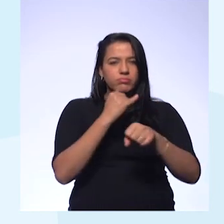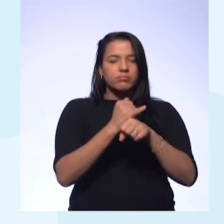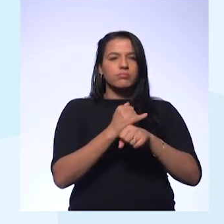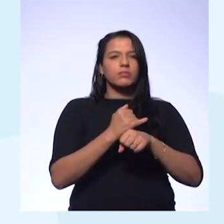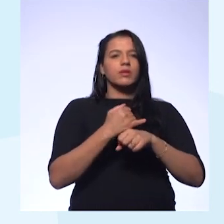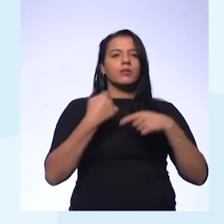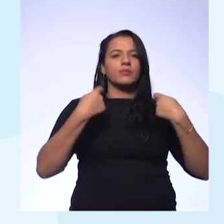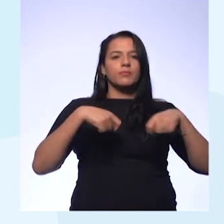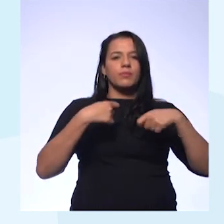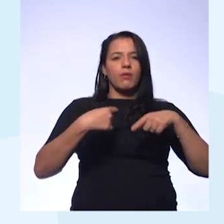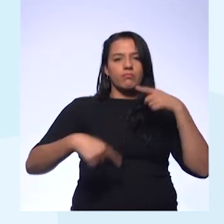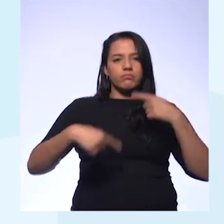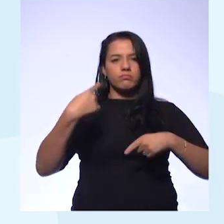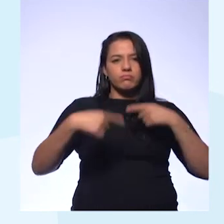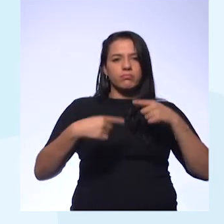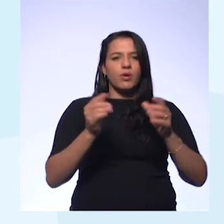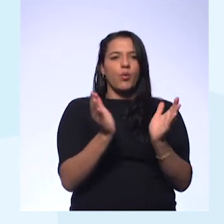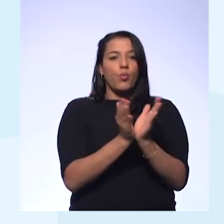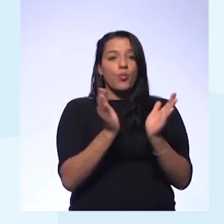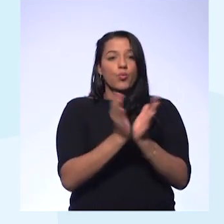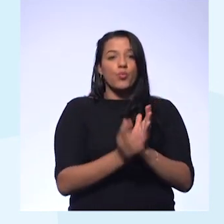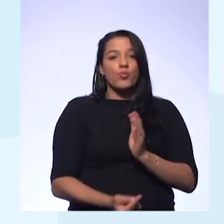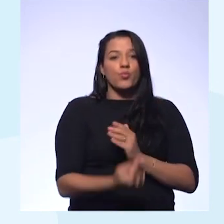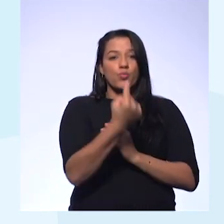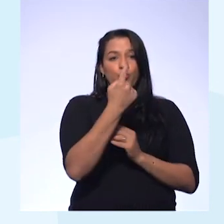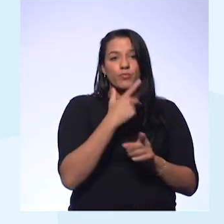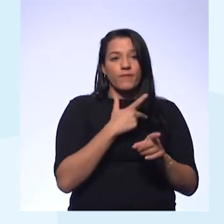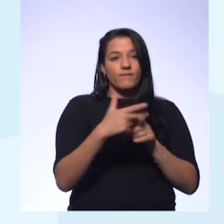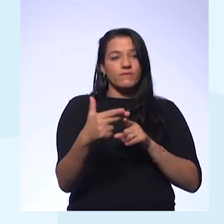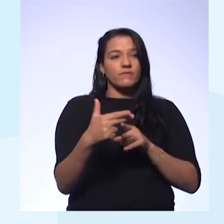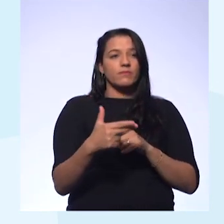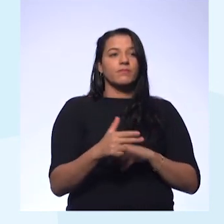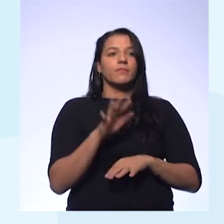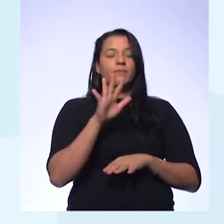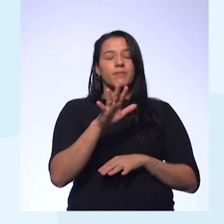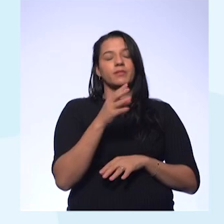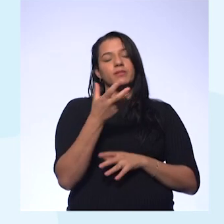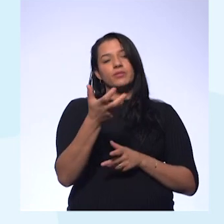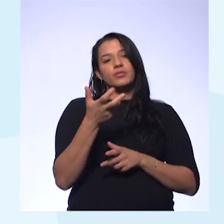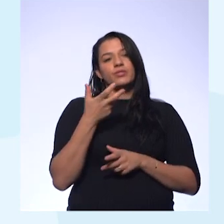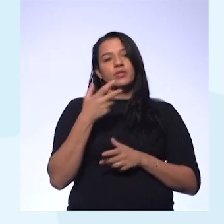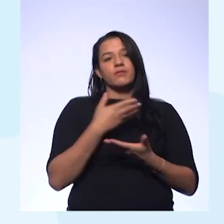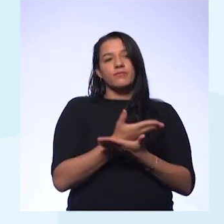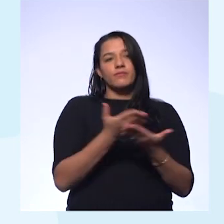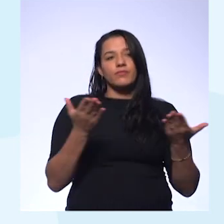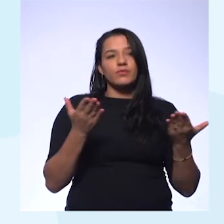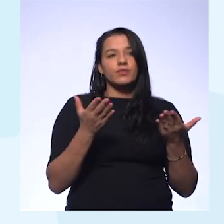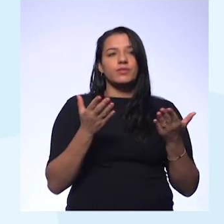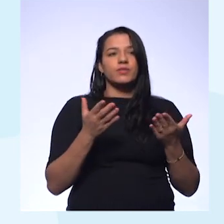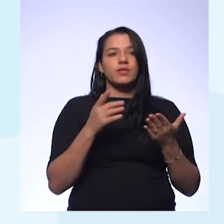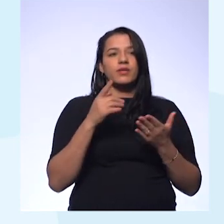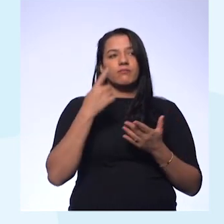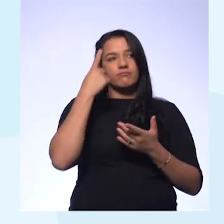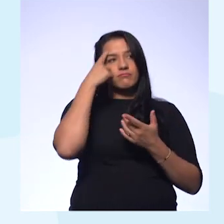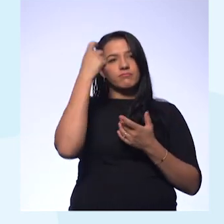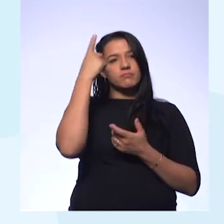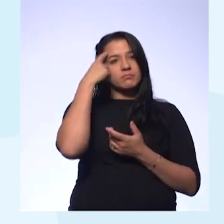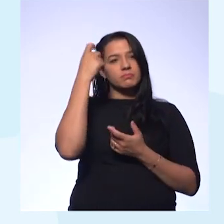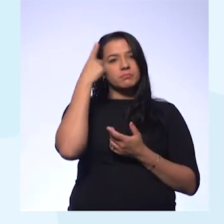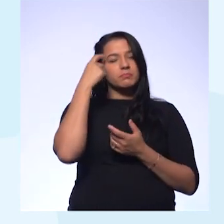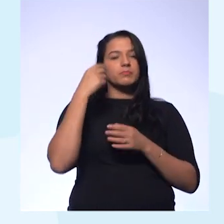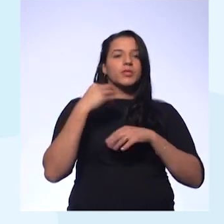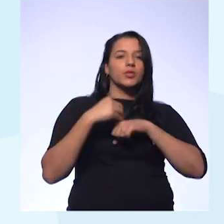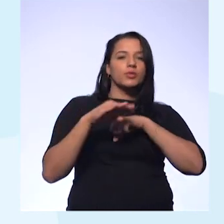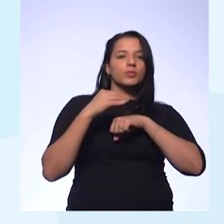sempre pressupõe que vai ter um grupo vencedor. Mas a ideia aqui da nossa proposta é fazer com que vocês formulem